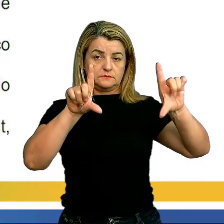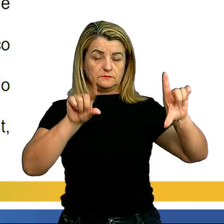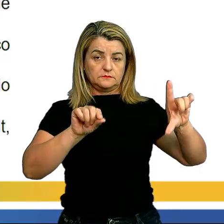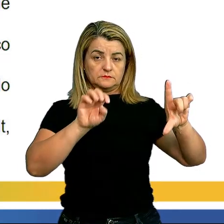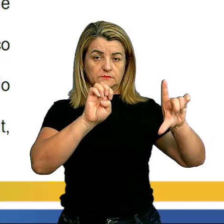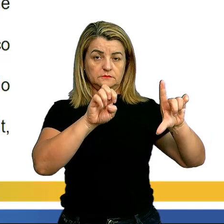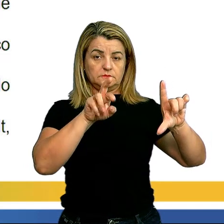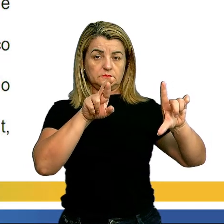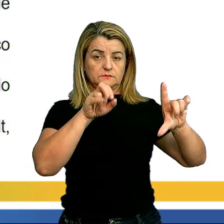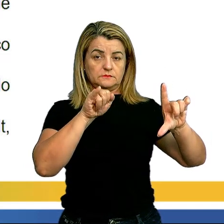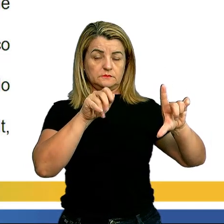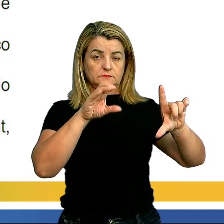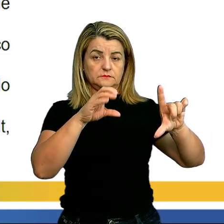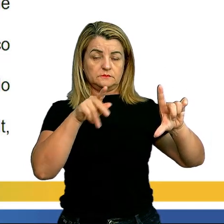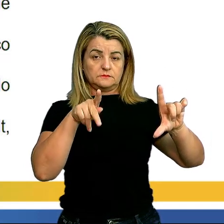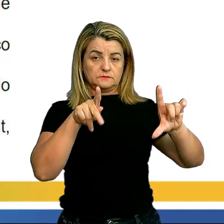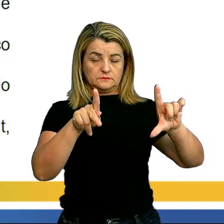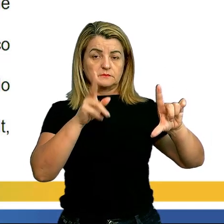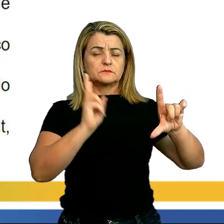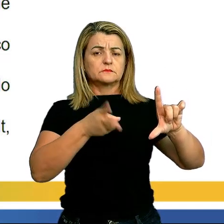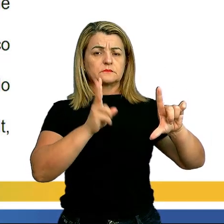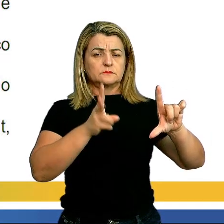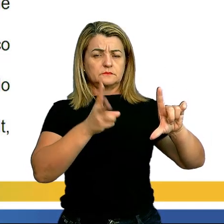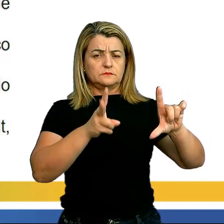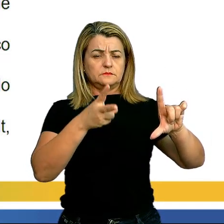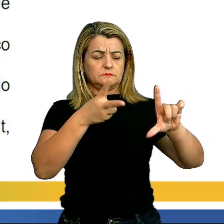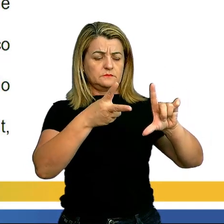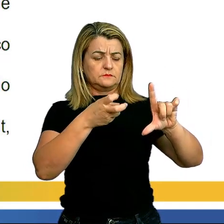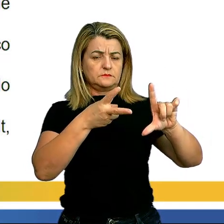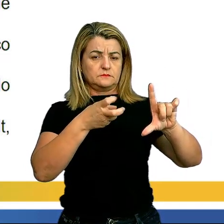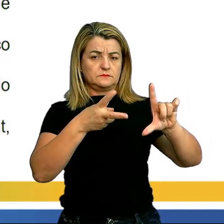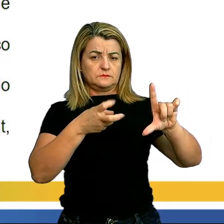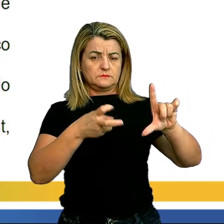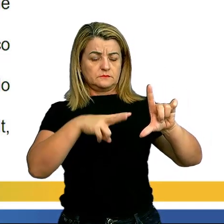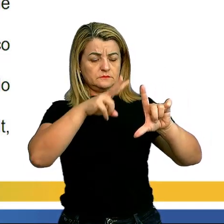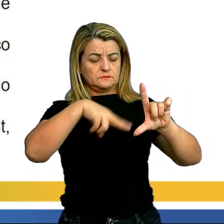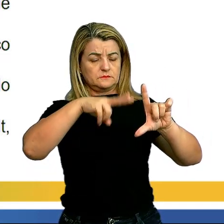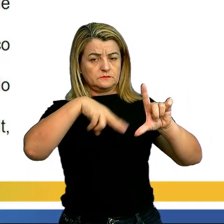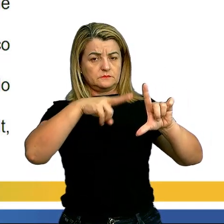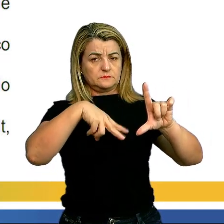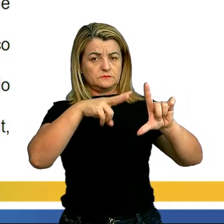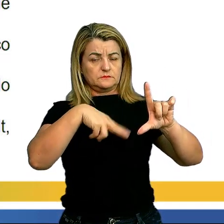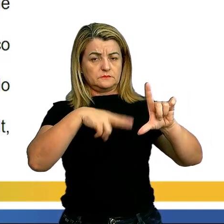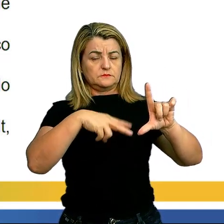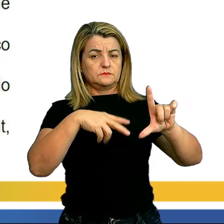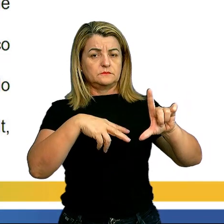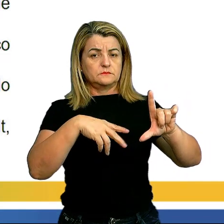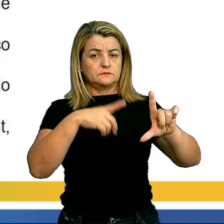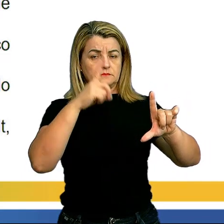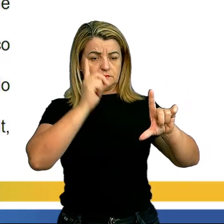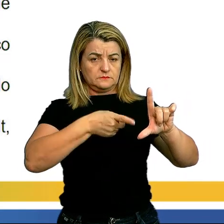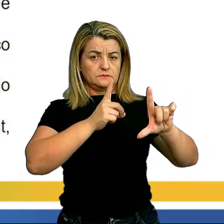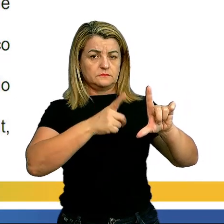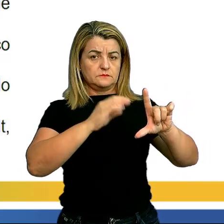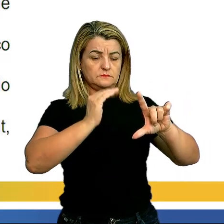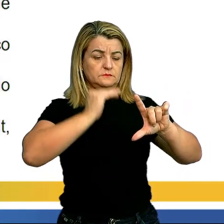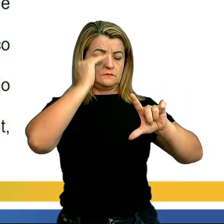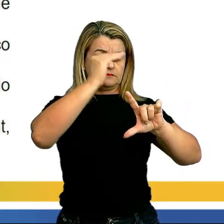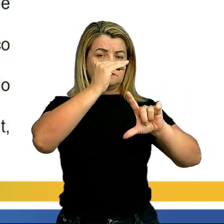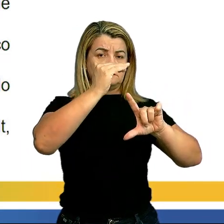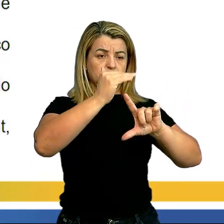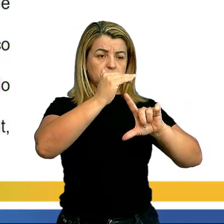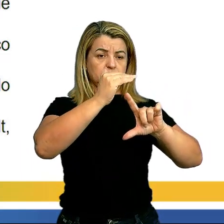Eric Hobsbawm, então todas as vezes que você identificar aí na leitura, né, desse comando, acima do comando aí